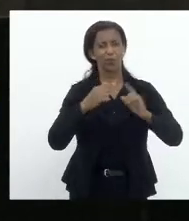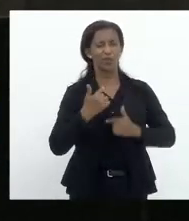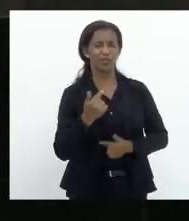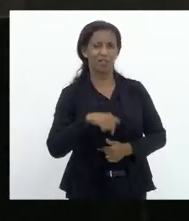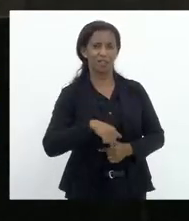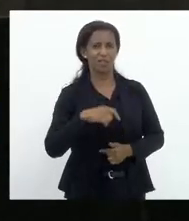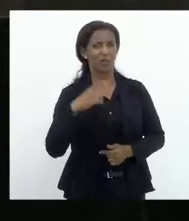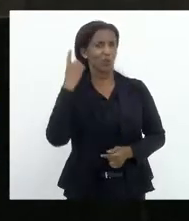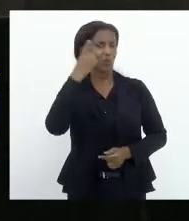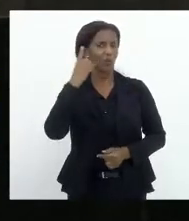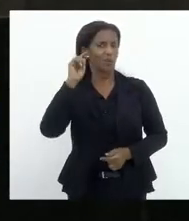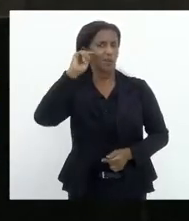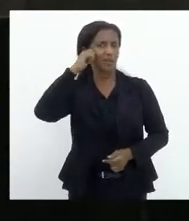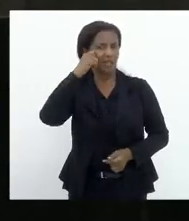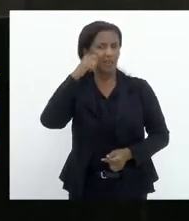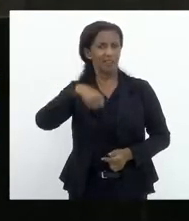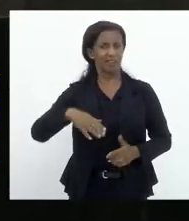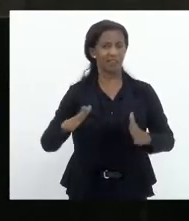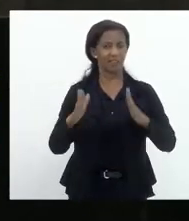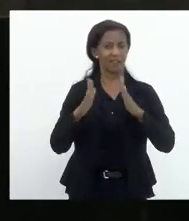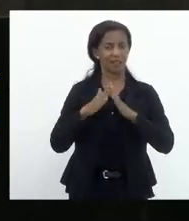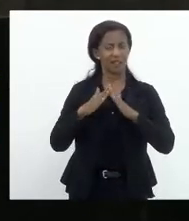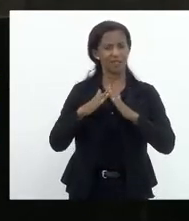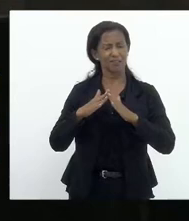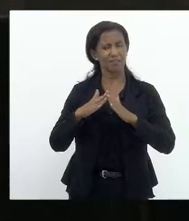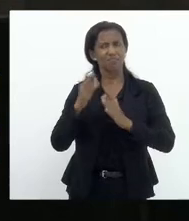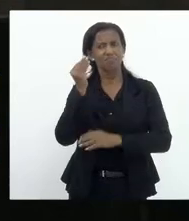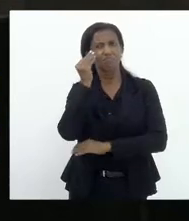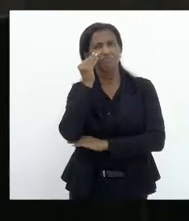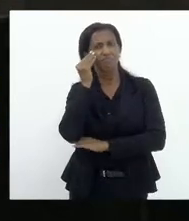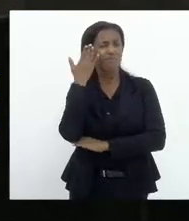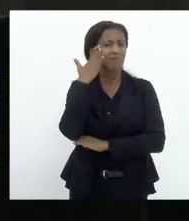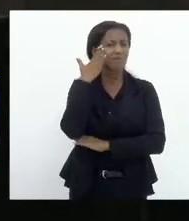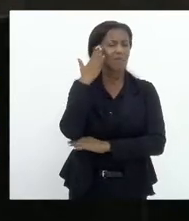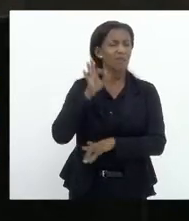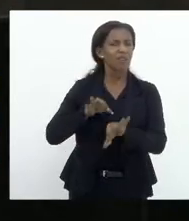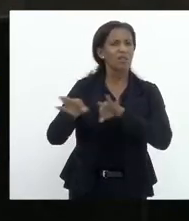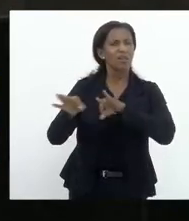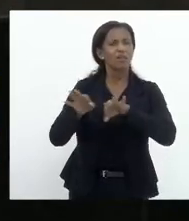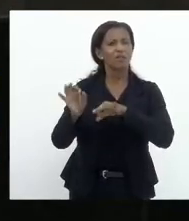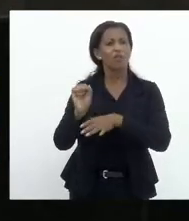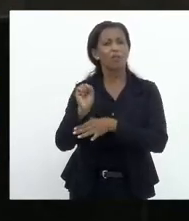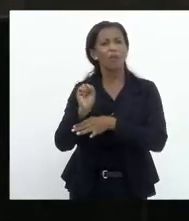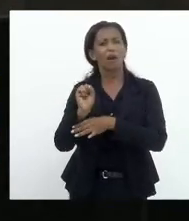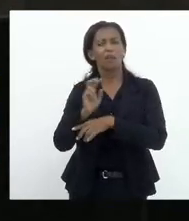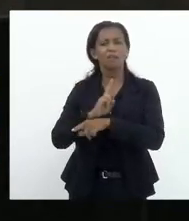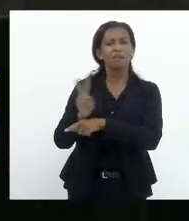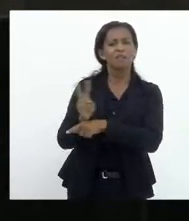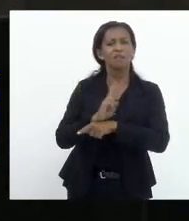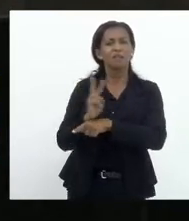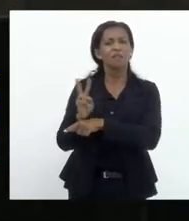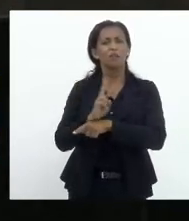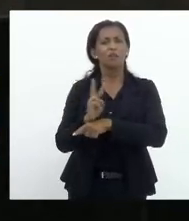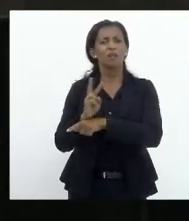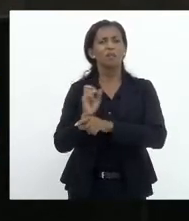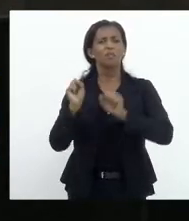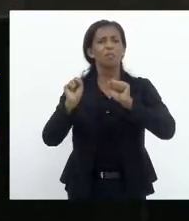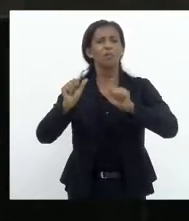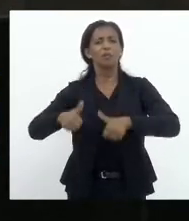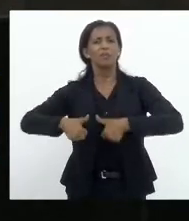os Deputado as negras da casa com os deputados tentando entender De que forma a segurança da casa pode ser o